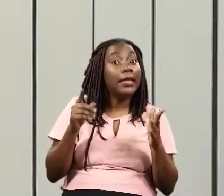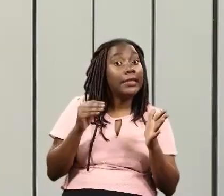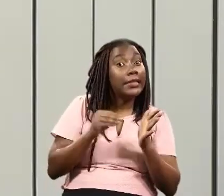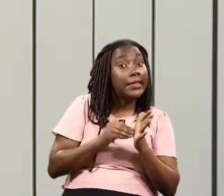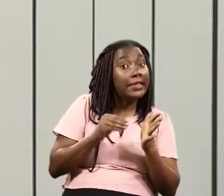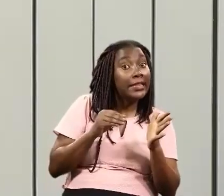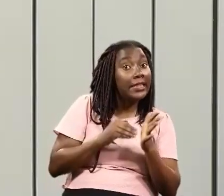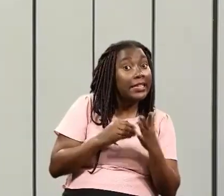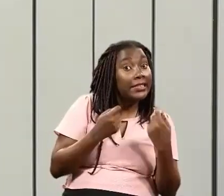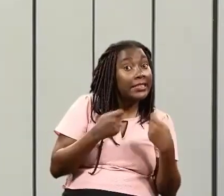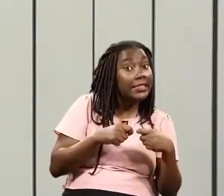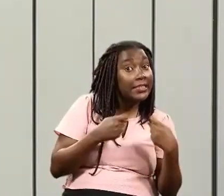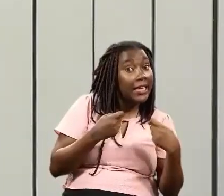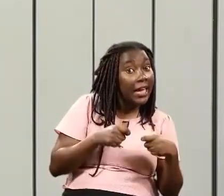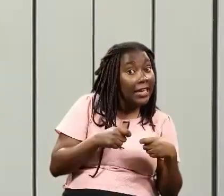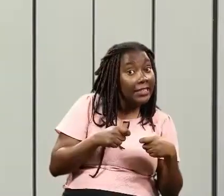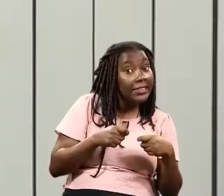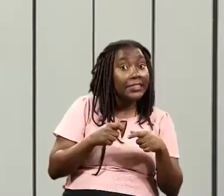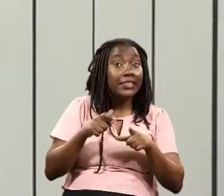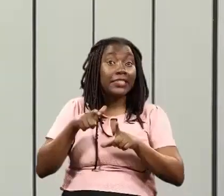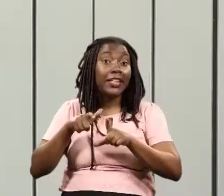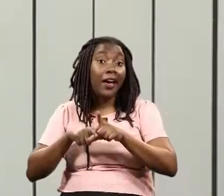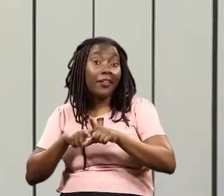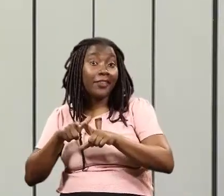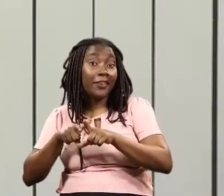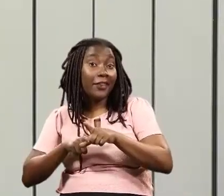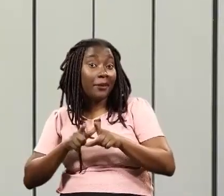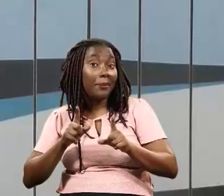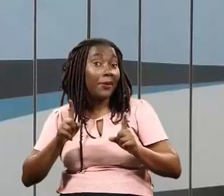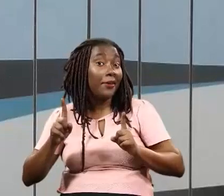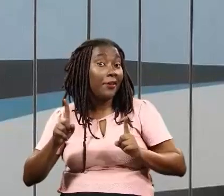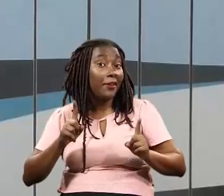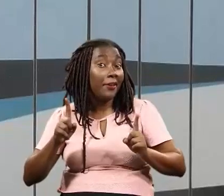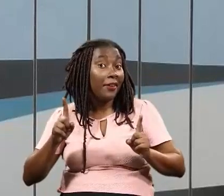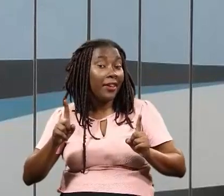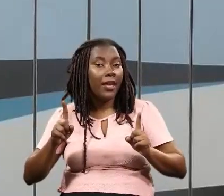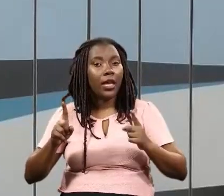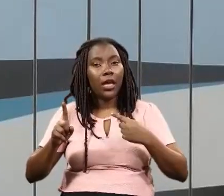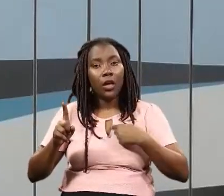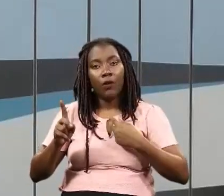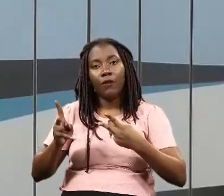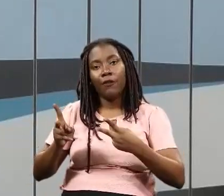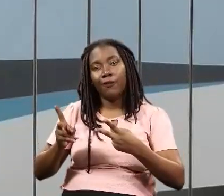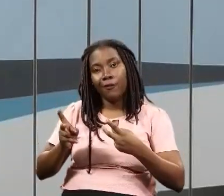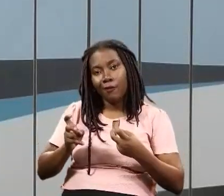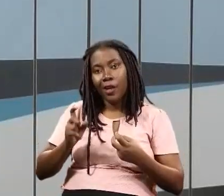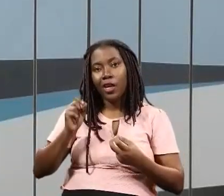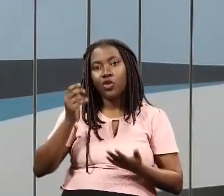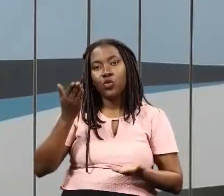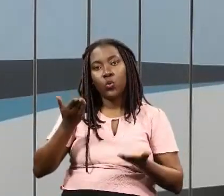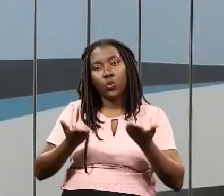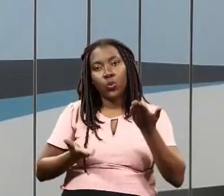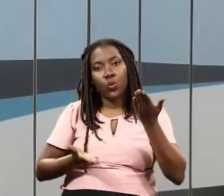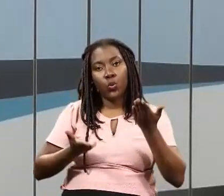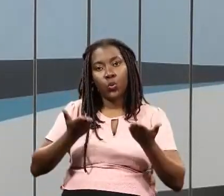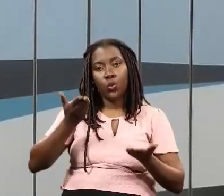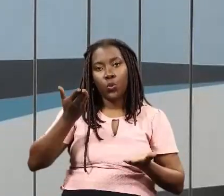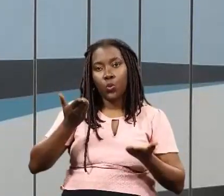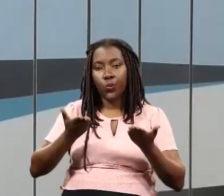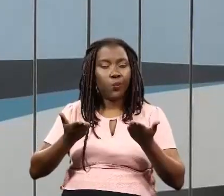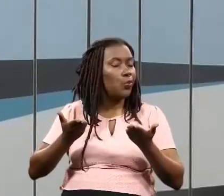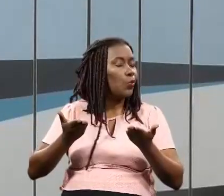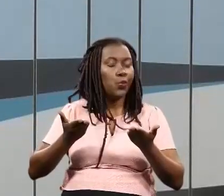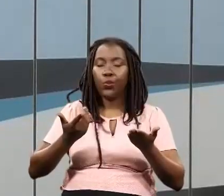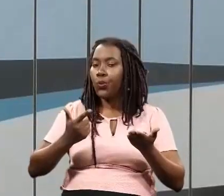necessidade e da dependência? Eu vejo pelo ponto do equilíbrio, que não tem uma